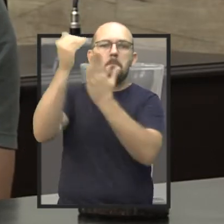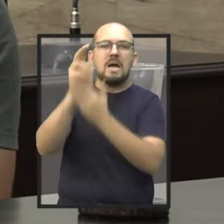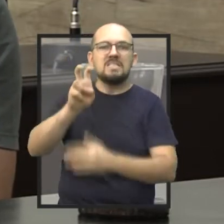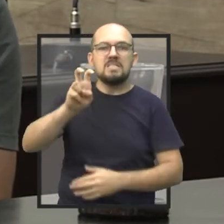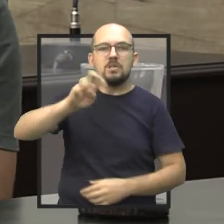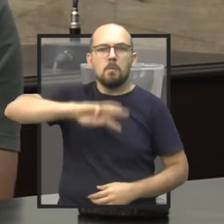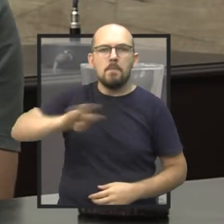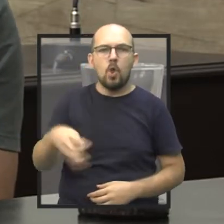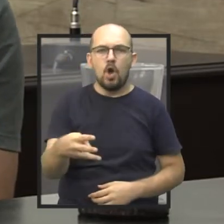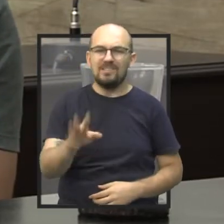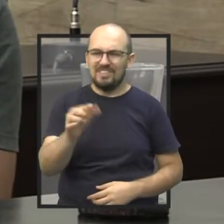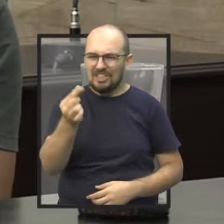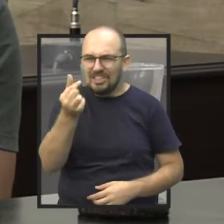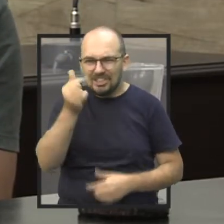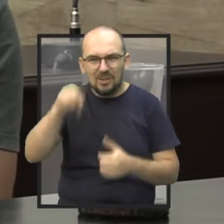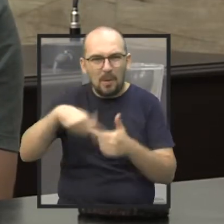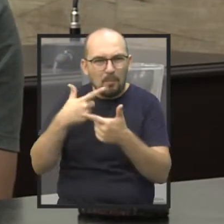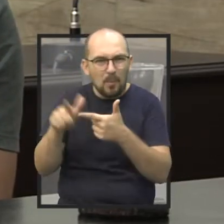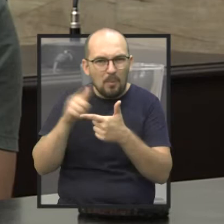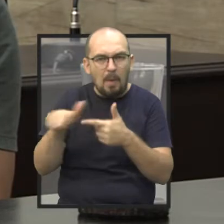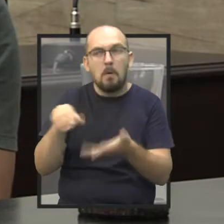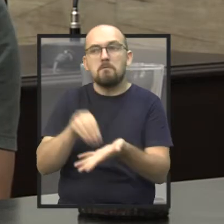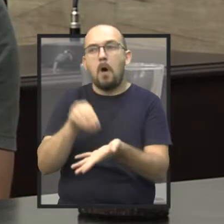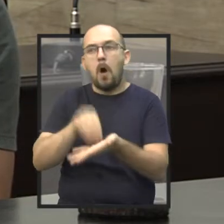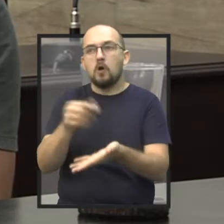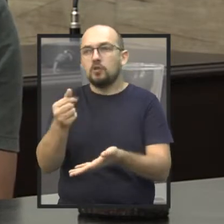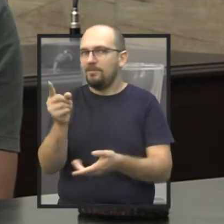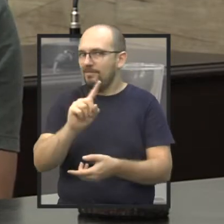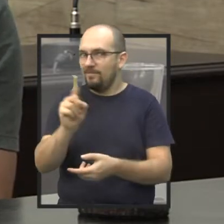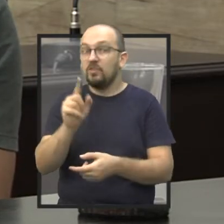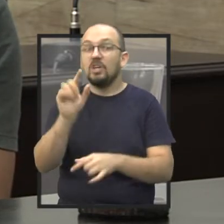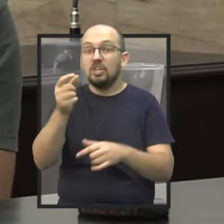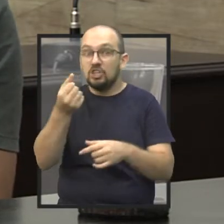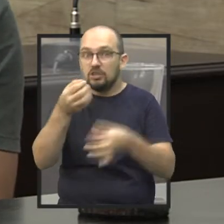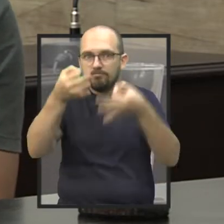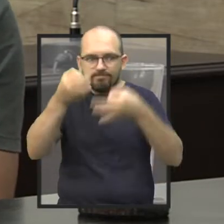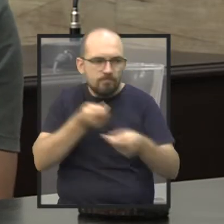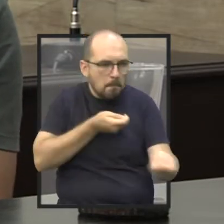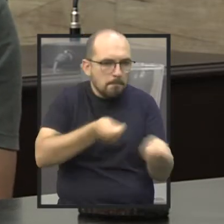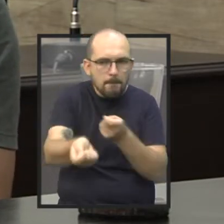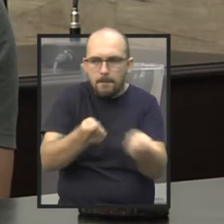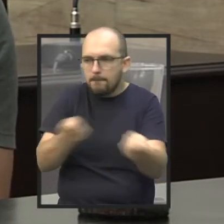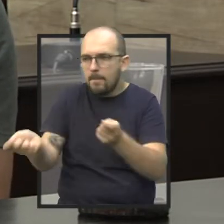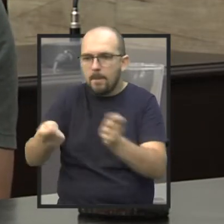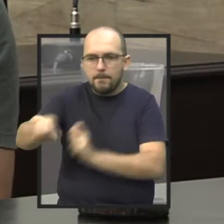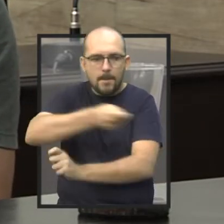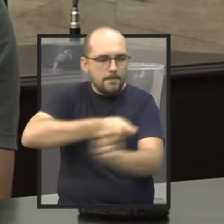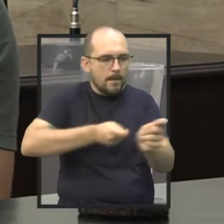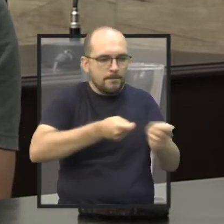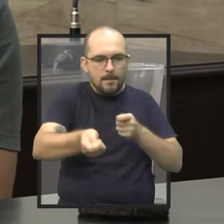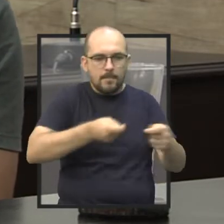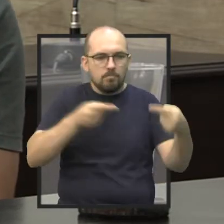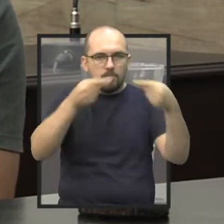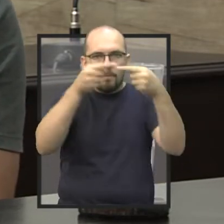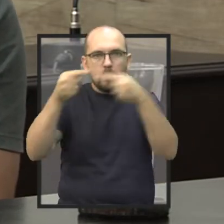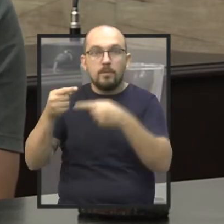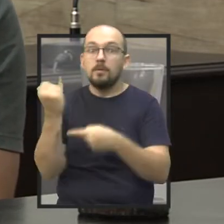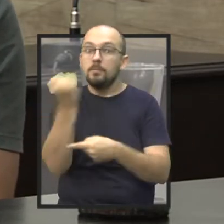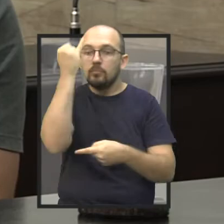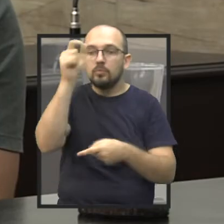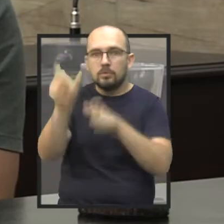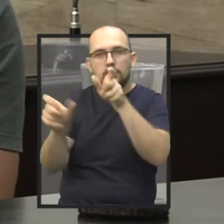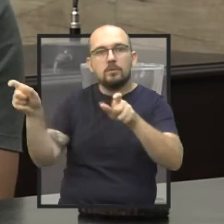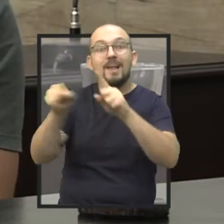assim, dinheiro, Ângelo, não é o problema. A questão é otimizá-lo, bem empregá-lo, considerando a importância que tem o